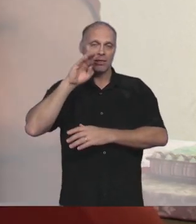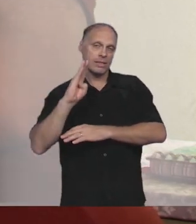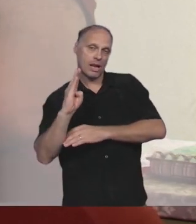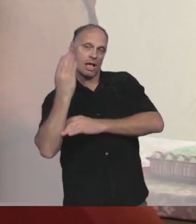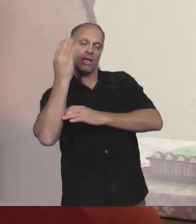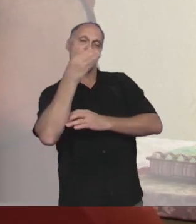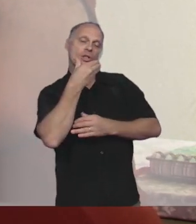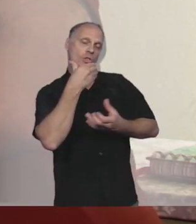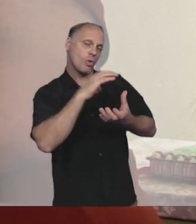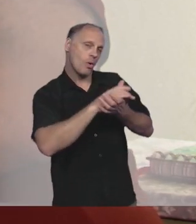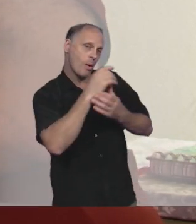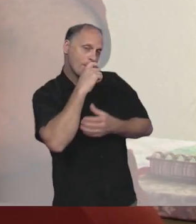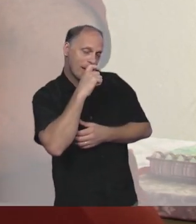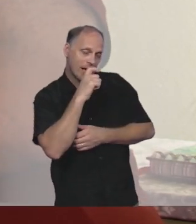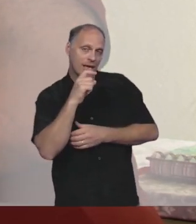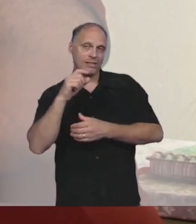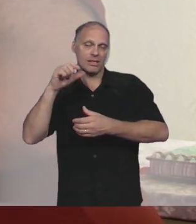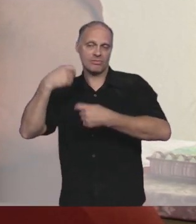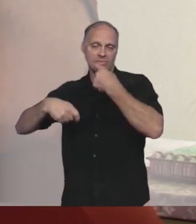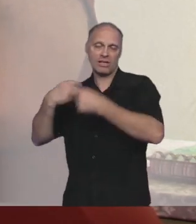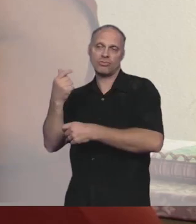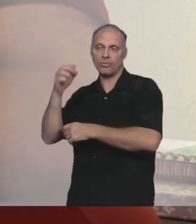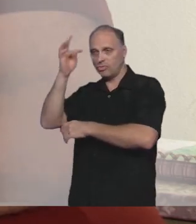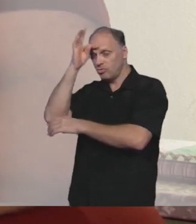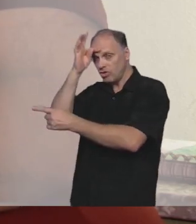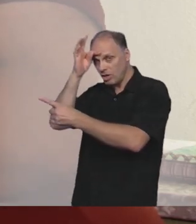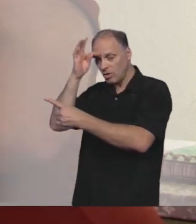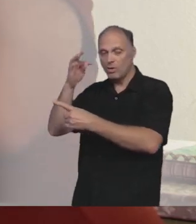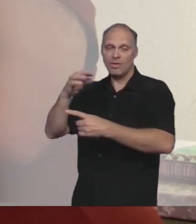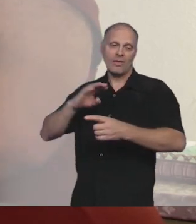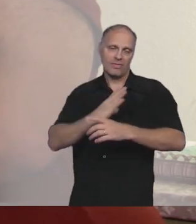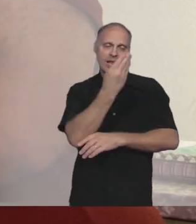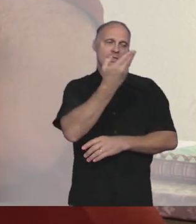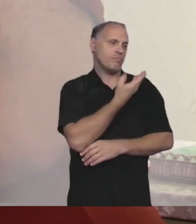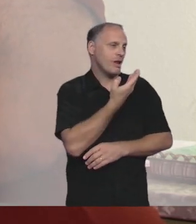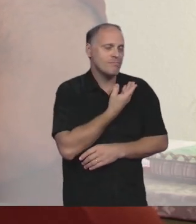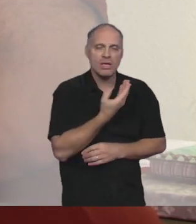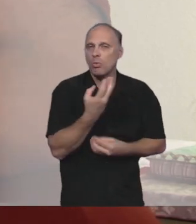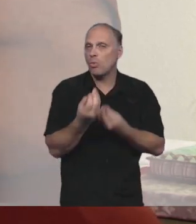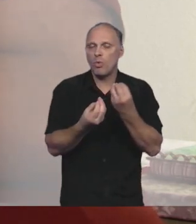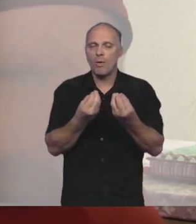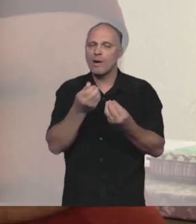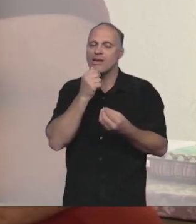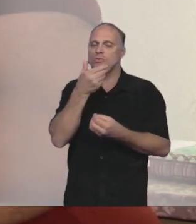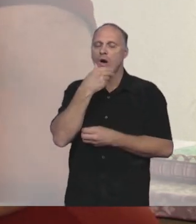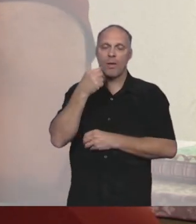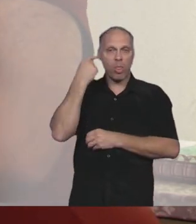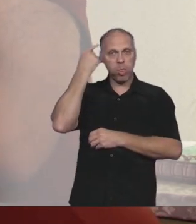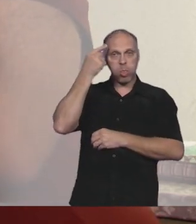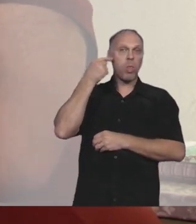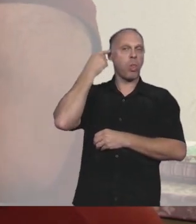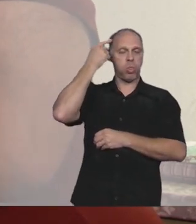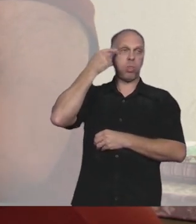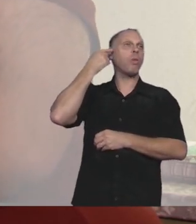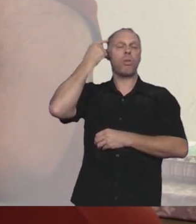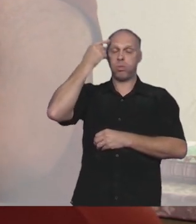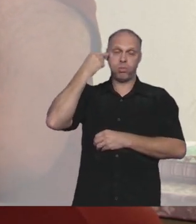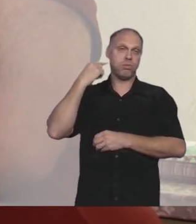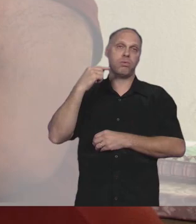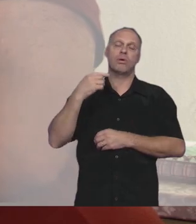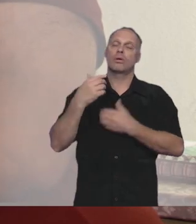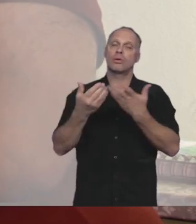amigos, Sim. né? E ele enlouquecer nesse processo de loucura que vai tomando conta dele. Como é que, além